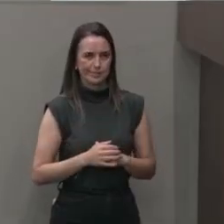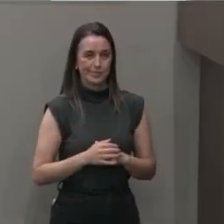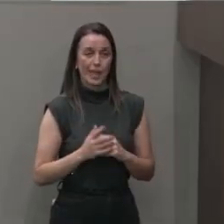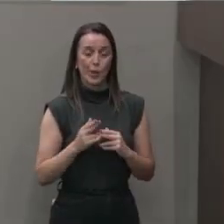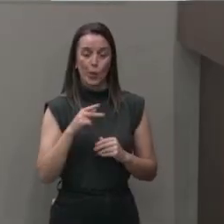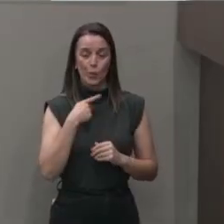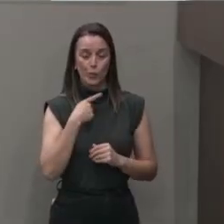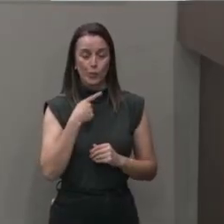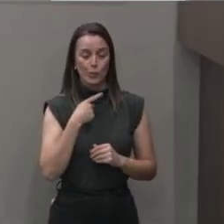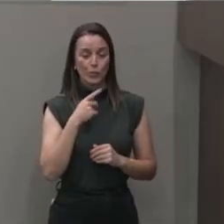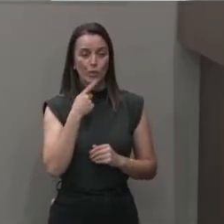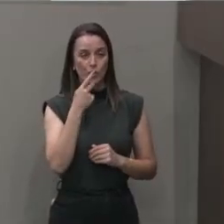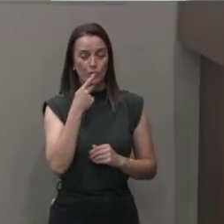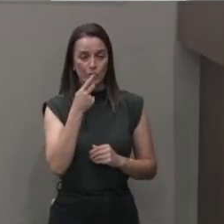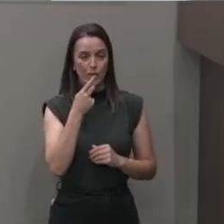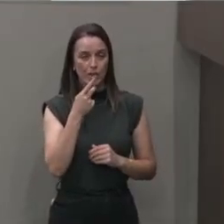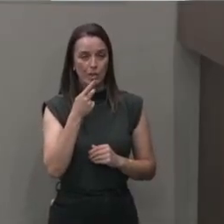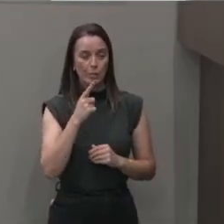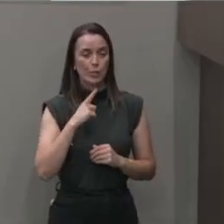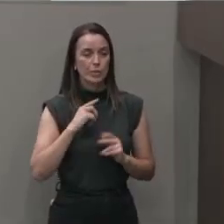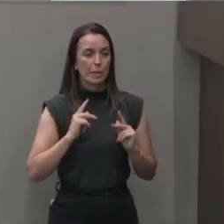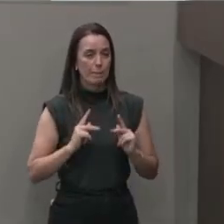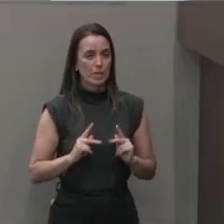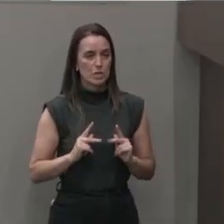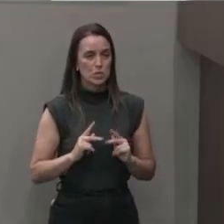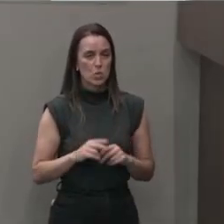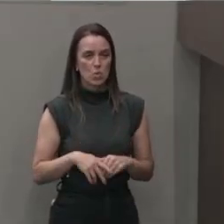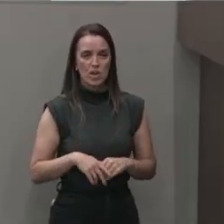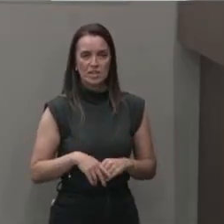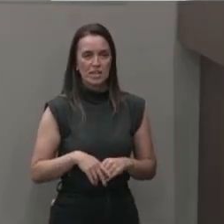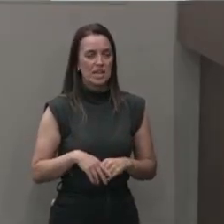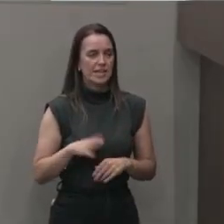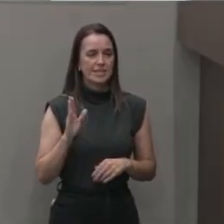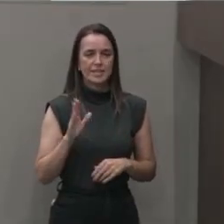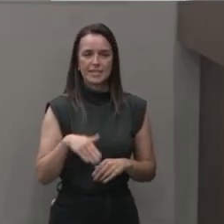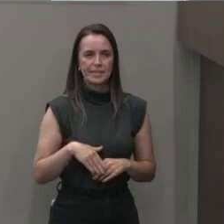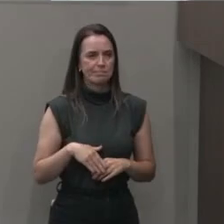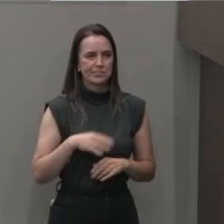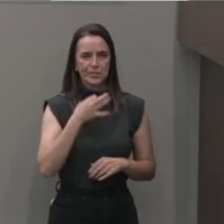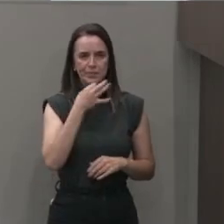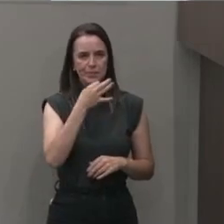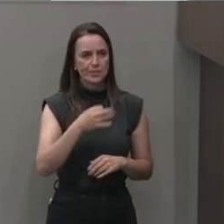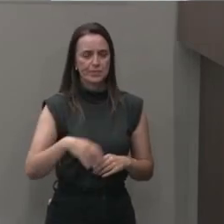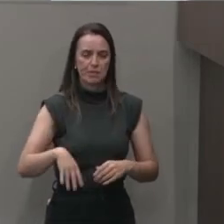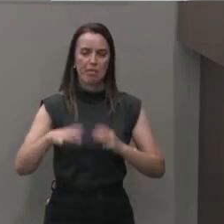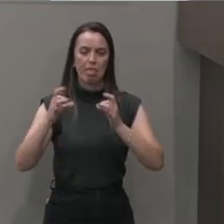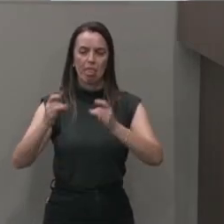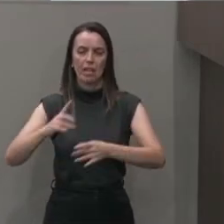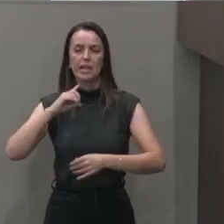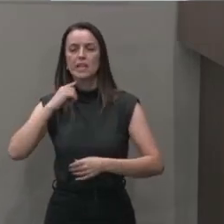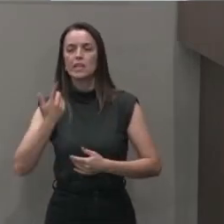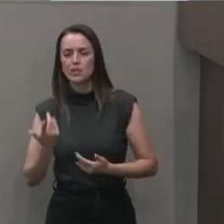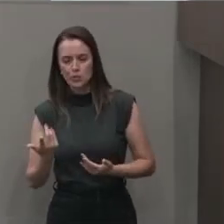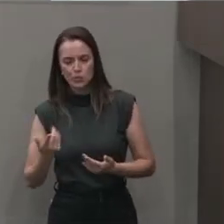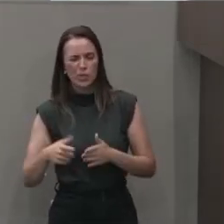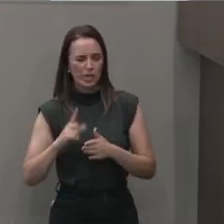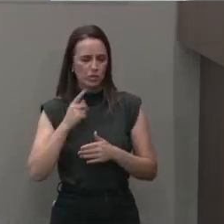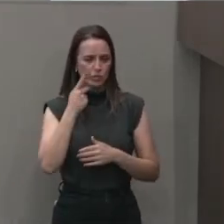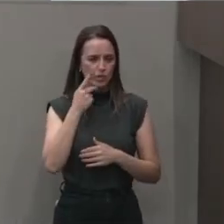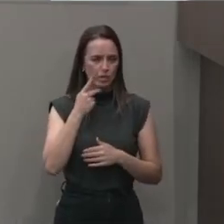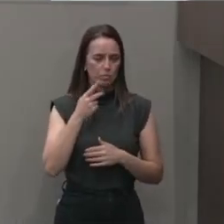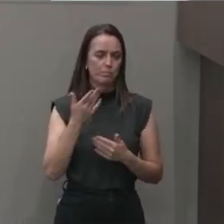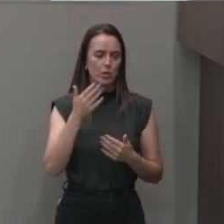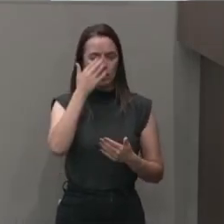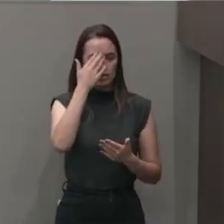errado, e agora a gente abusada que quer tudo na mãozinha. Cada um tem que fazer a sua parte. Então, seu projeto, com certeza, vai ser aprovado